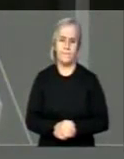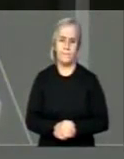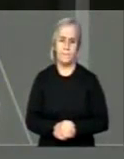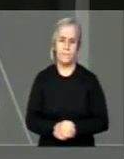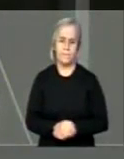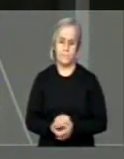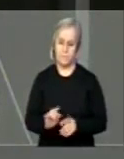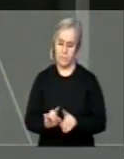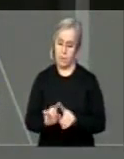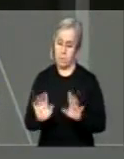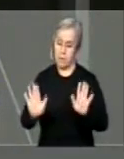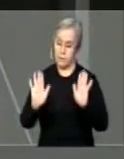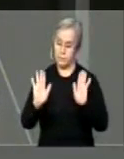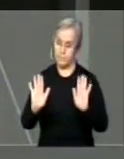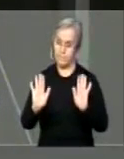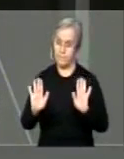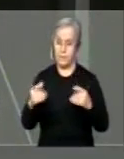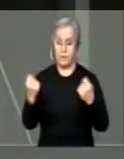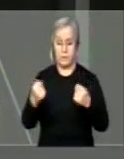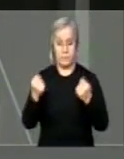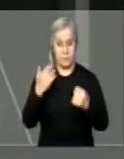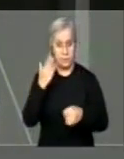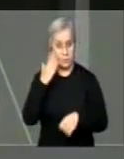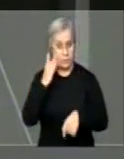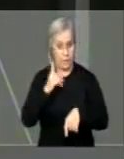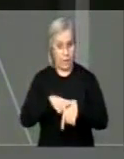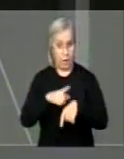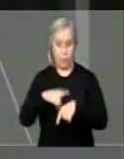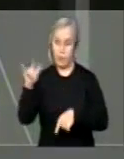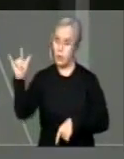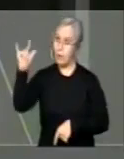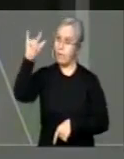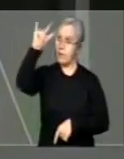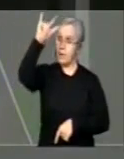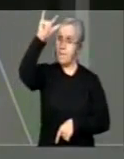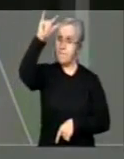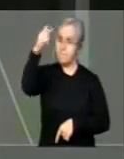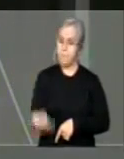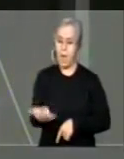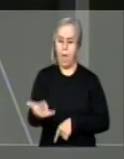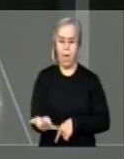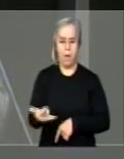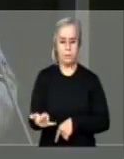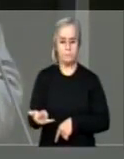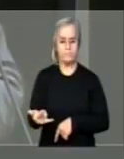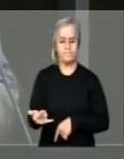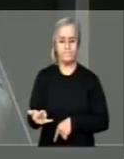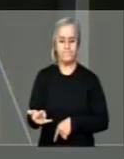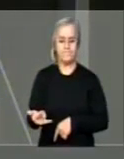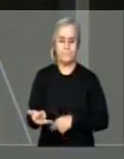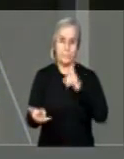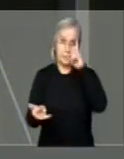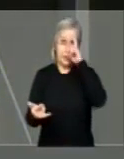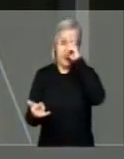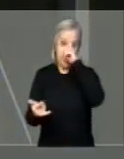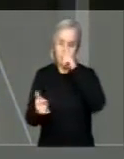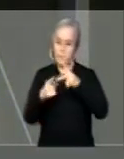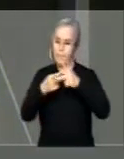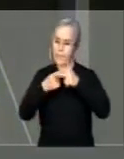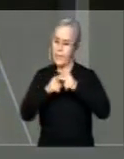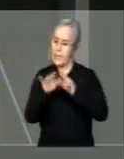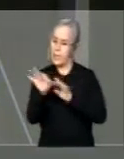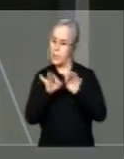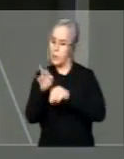celeridade, mas também a gente sabe que quando o avião quebra lá em cima, é difícil chamar o mecânico para